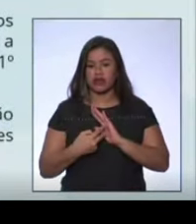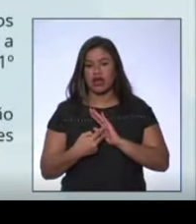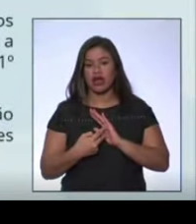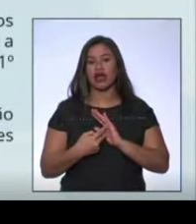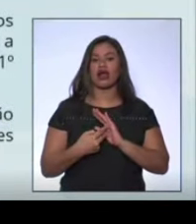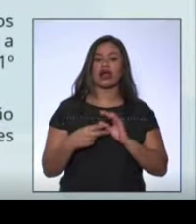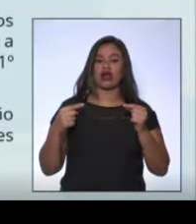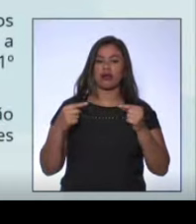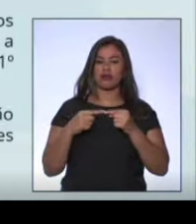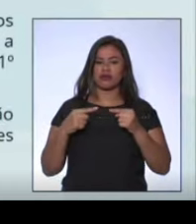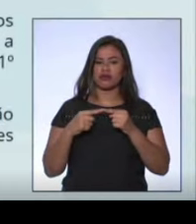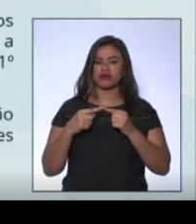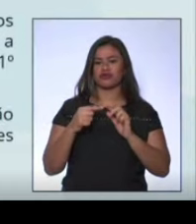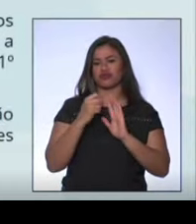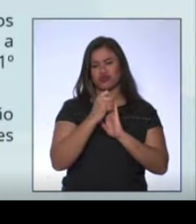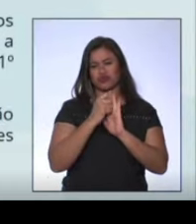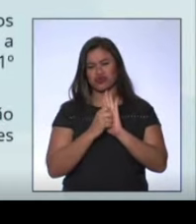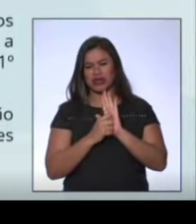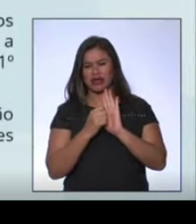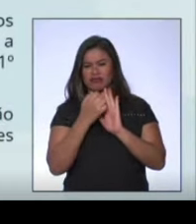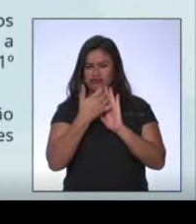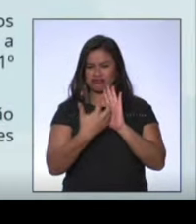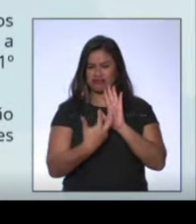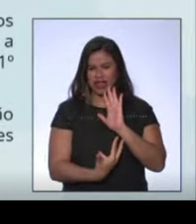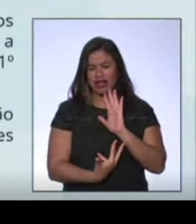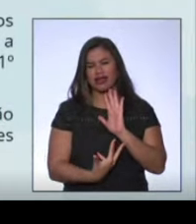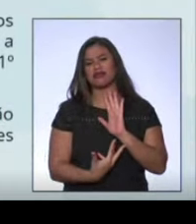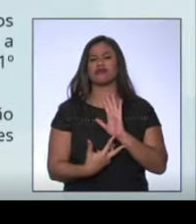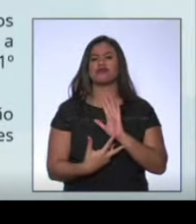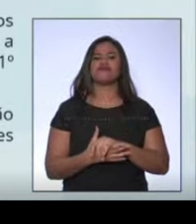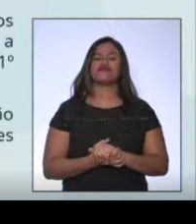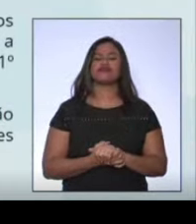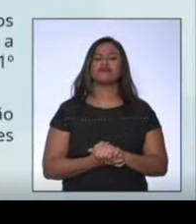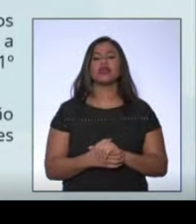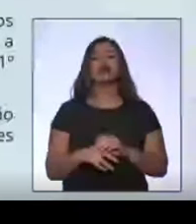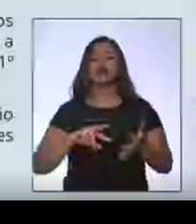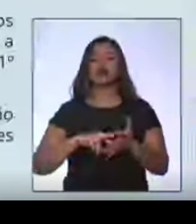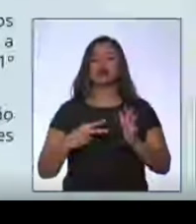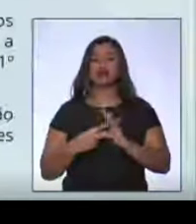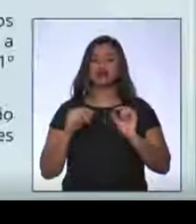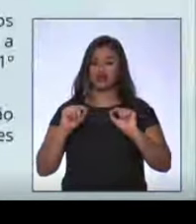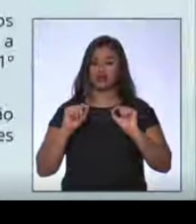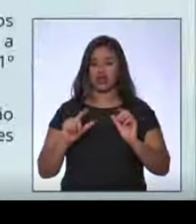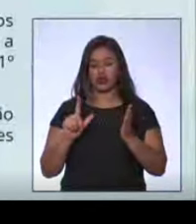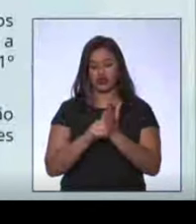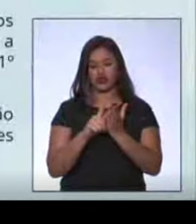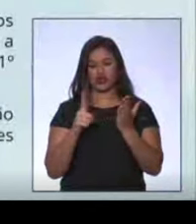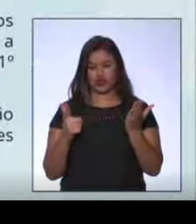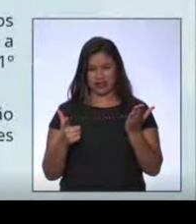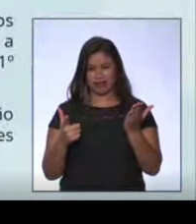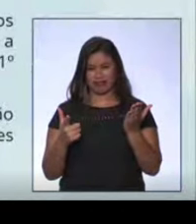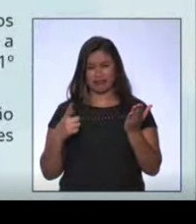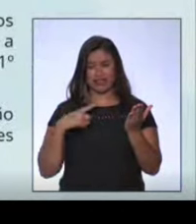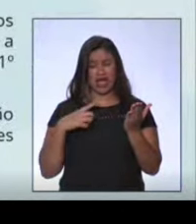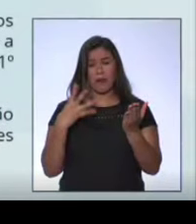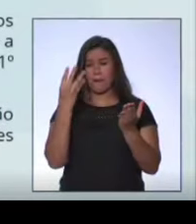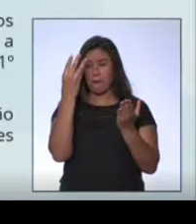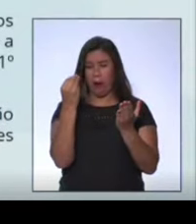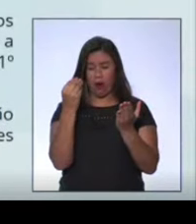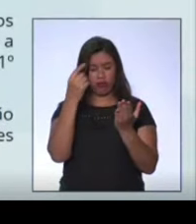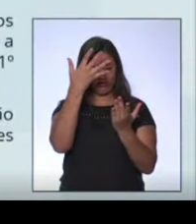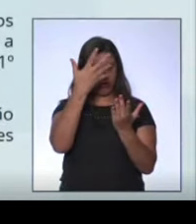partir de diferentes relações intertextuais. Ou seja, num jornal nós temos contato com uma gama de textos os